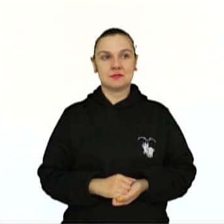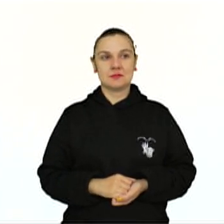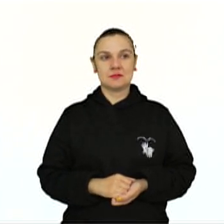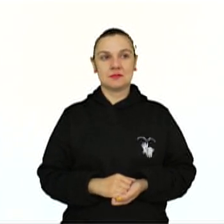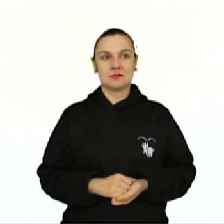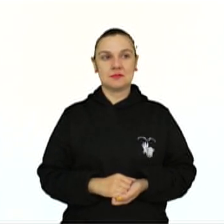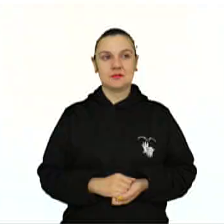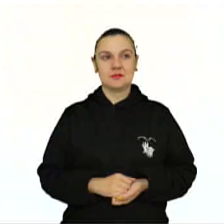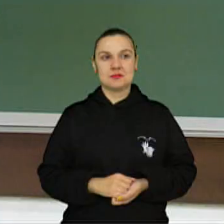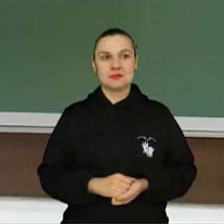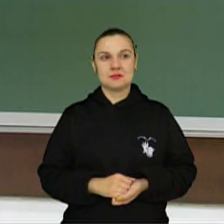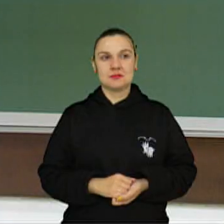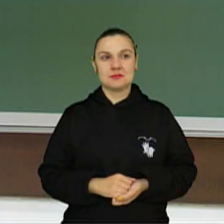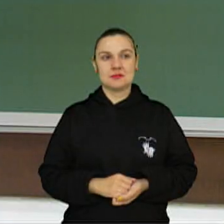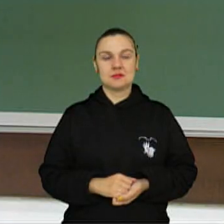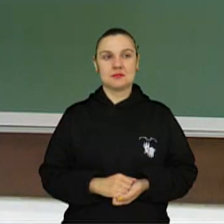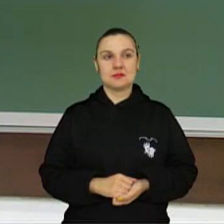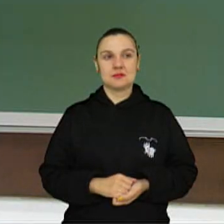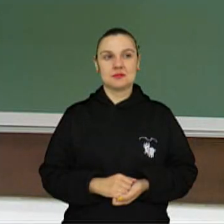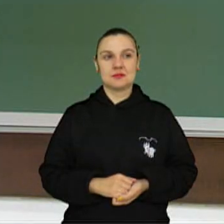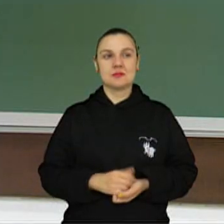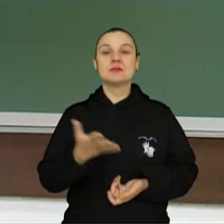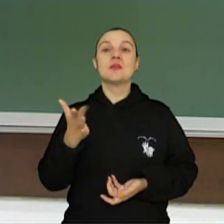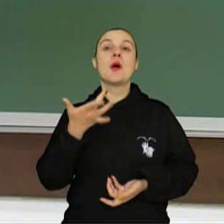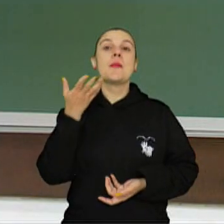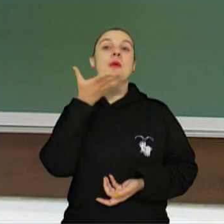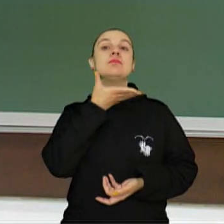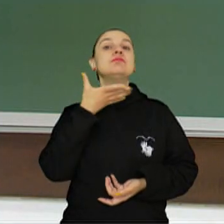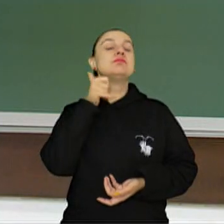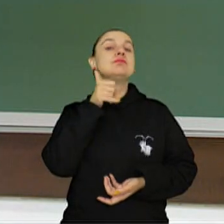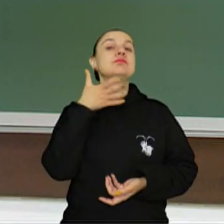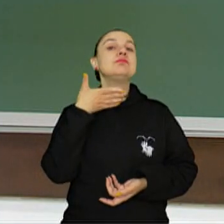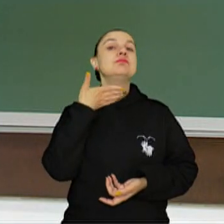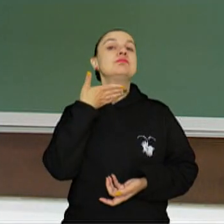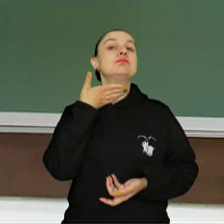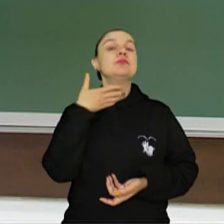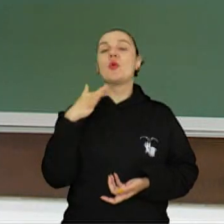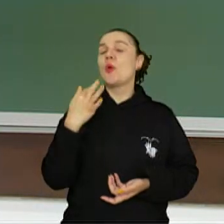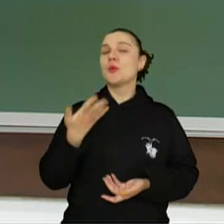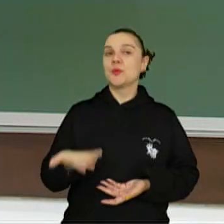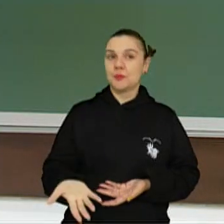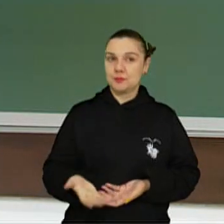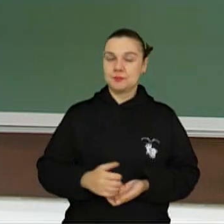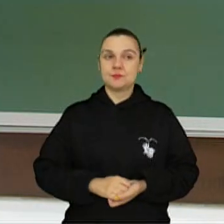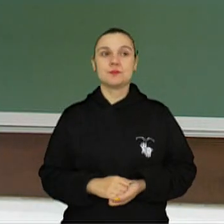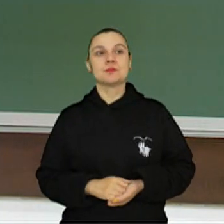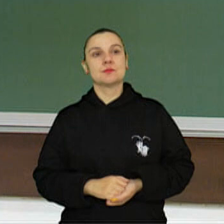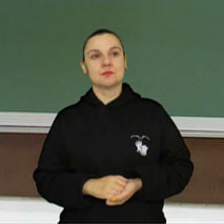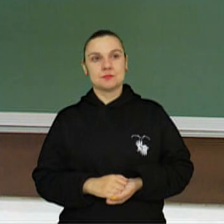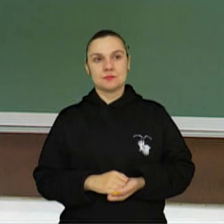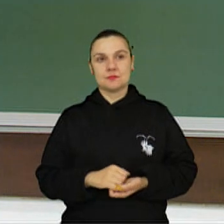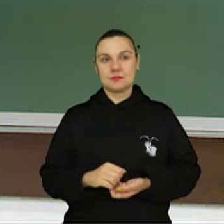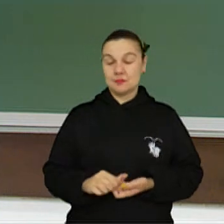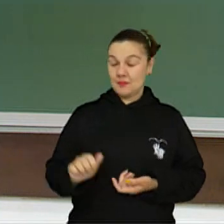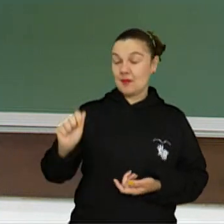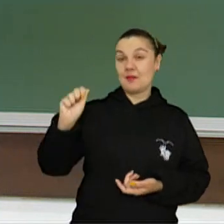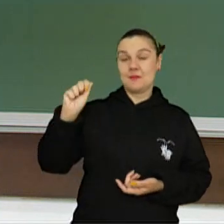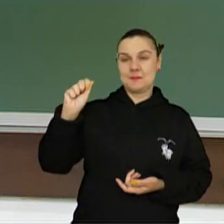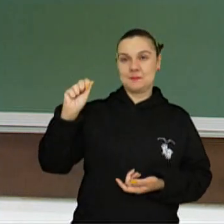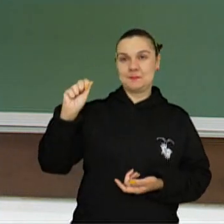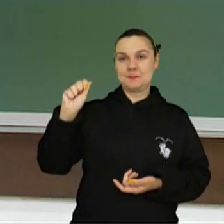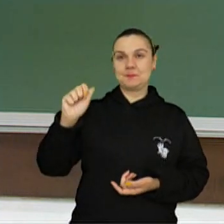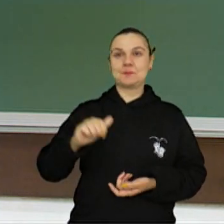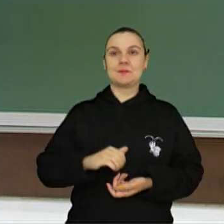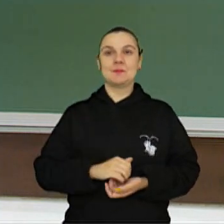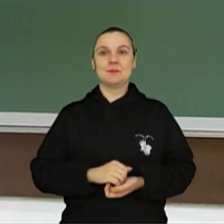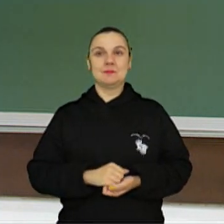mão en el cuello, ou seja, no pescoço, representando que tipo de dor? Dor de garganta, dolor de garganta, por